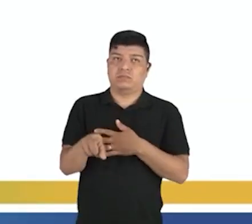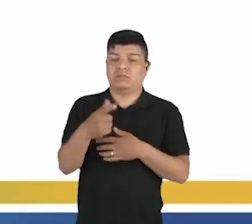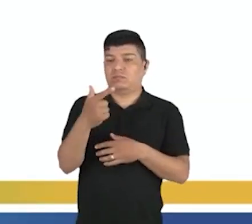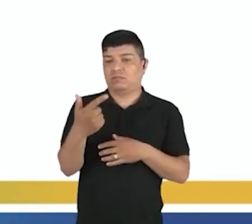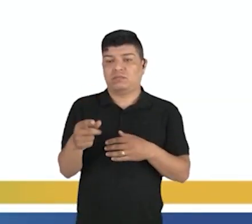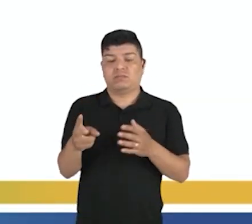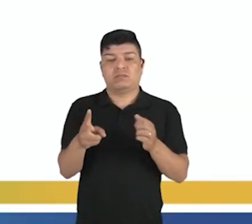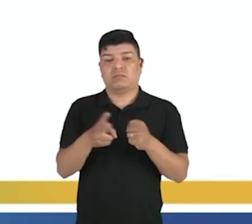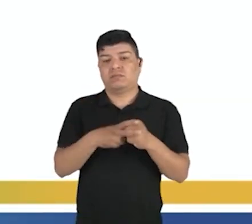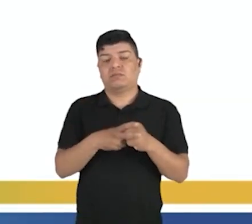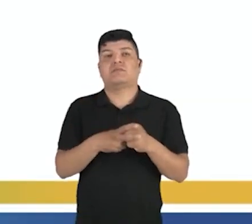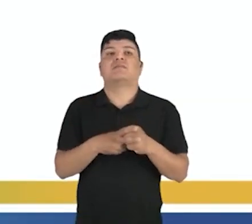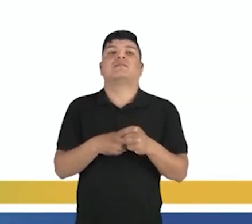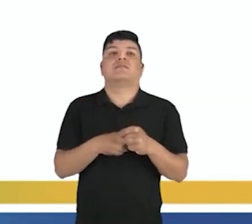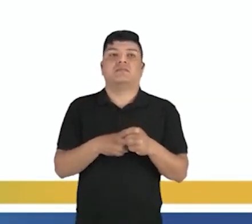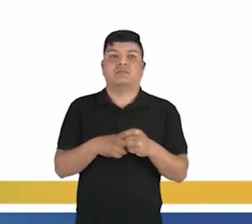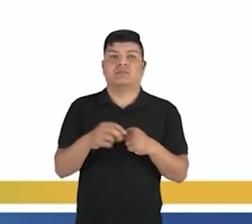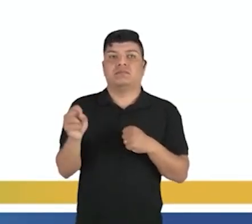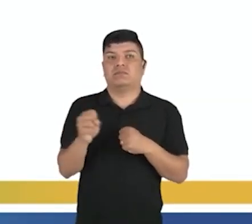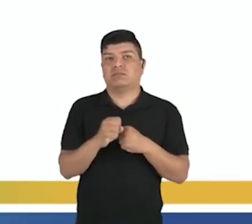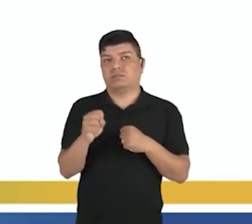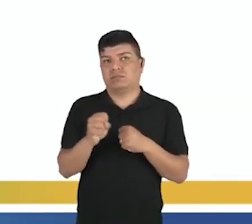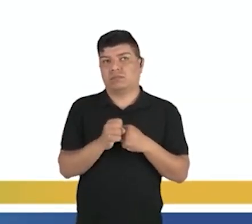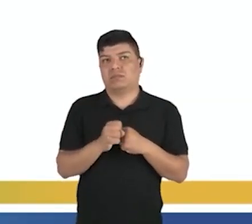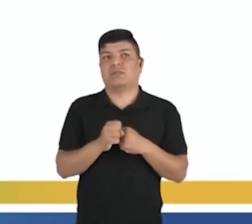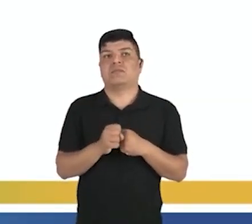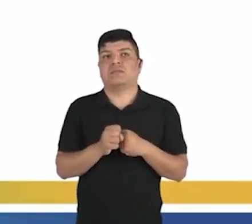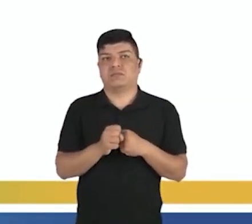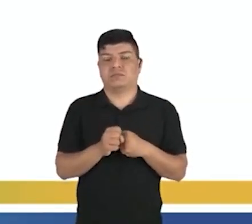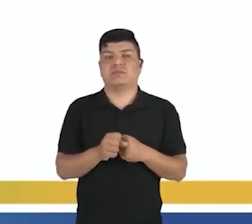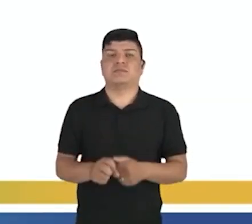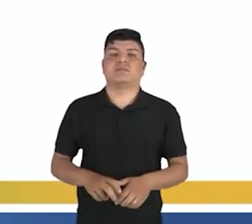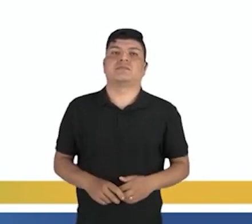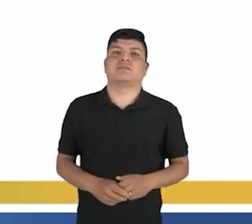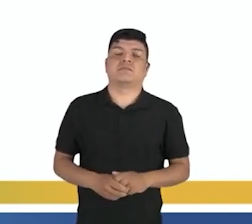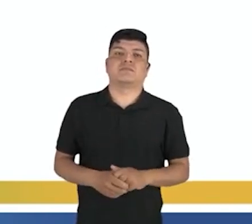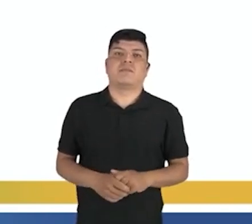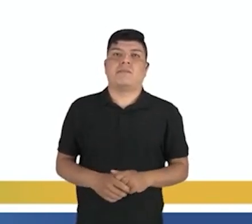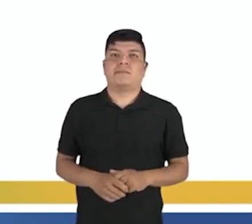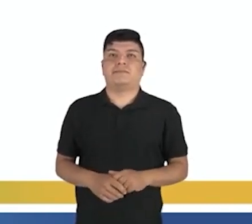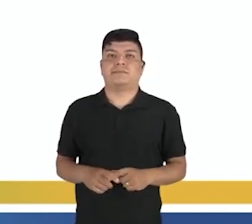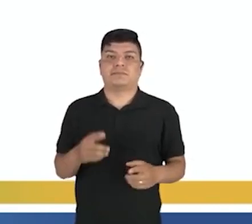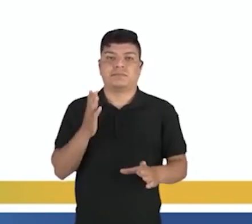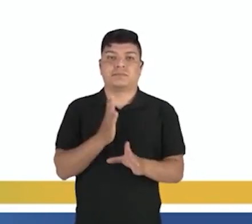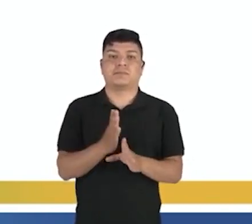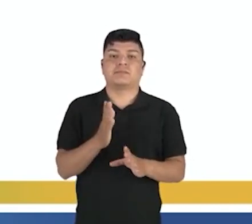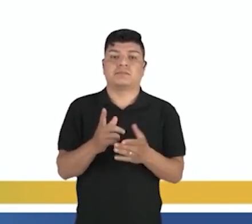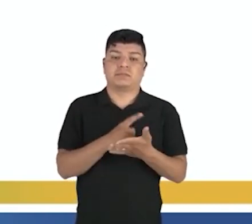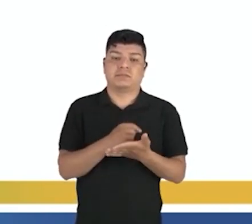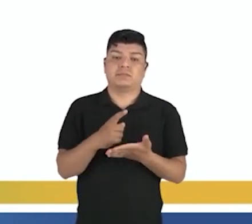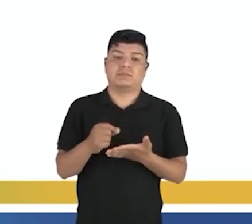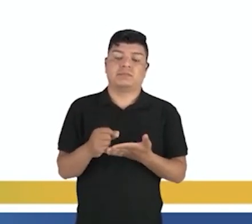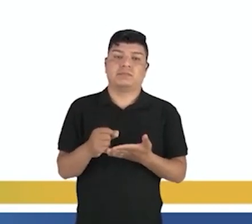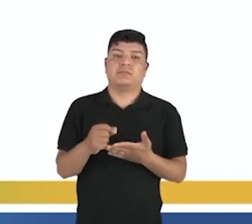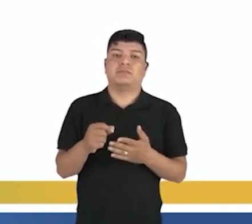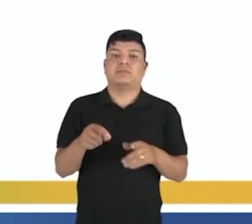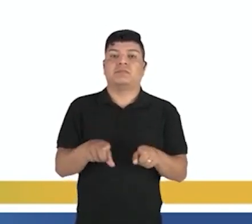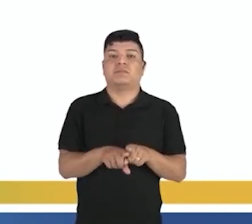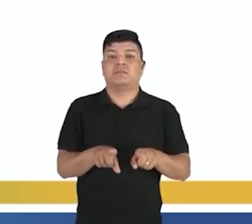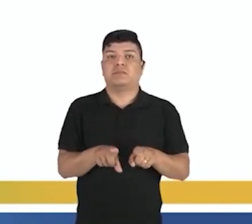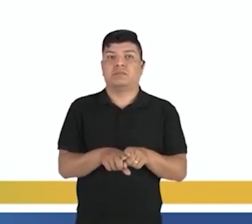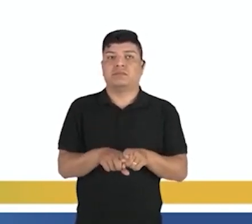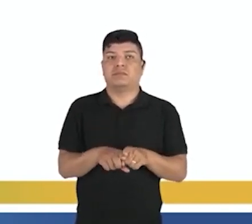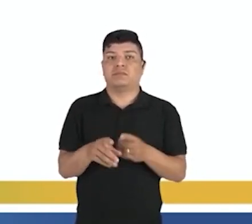não temos verbos. Os saberes e fazeres não são verbos, mas sim substantivos, por causa do artigo e por causa da